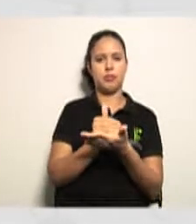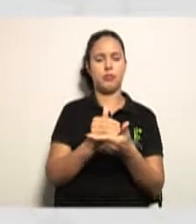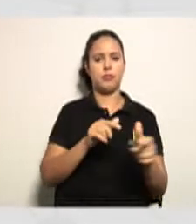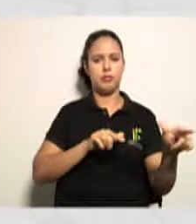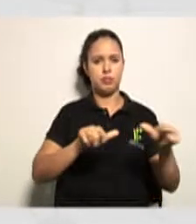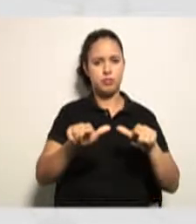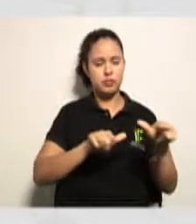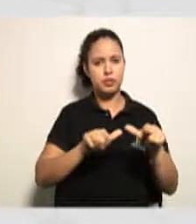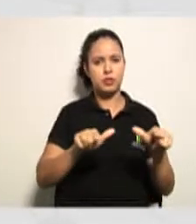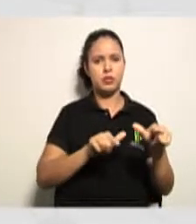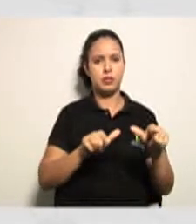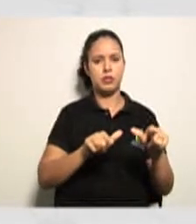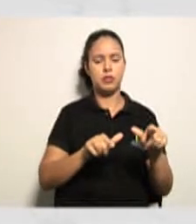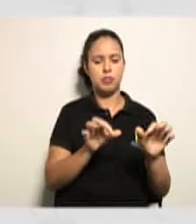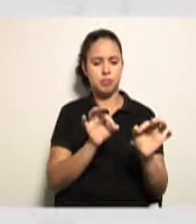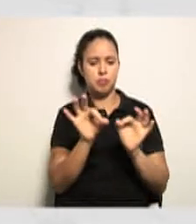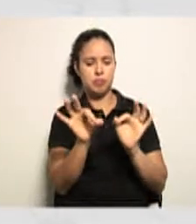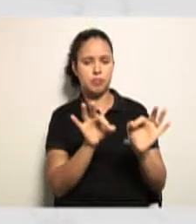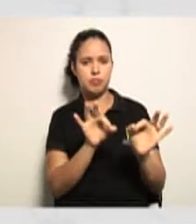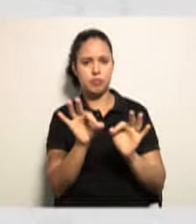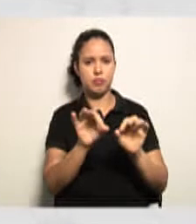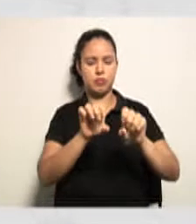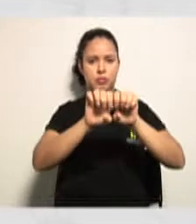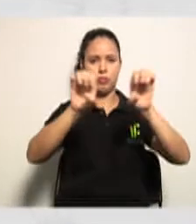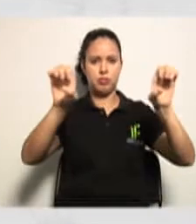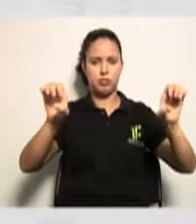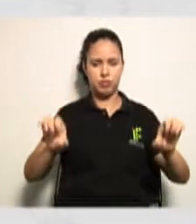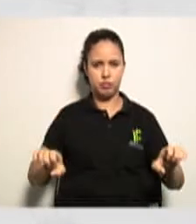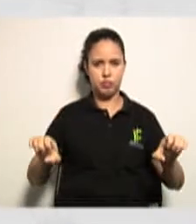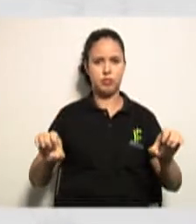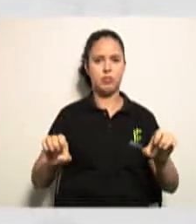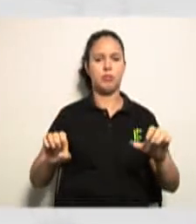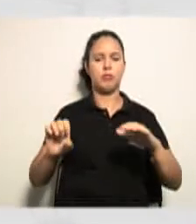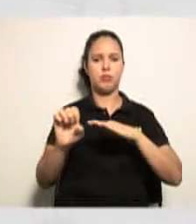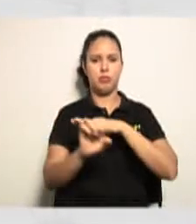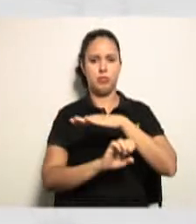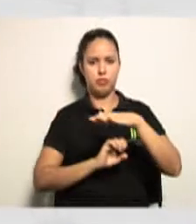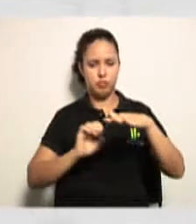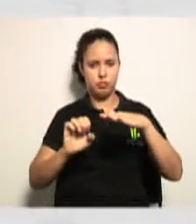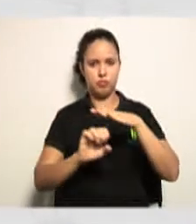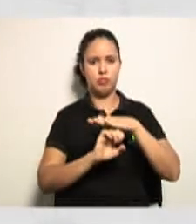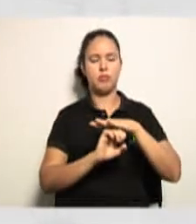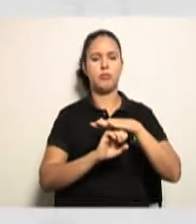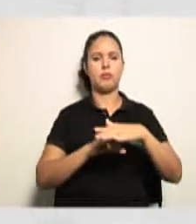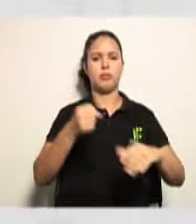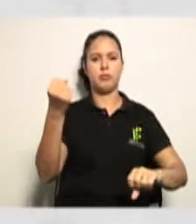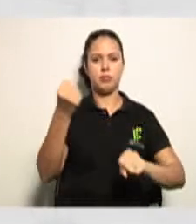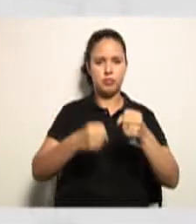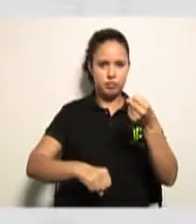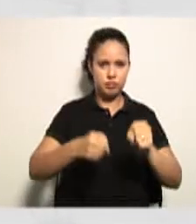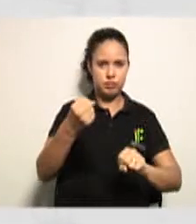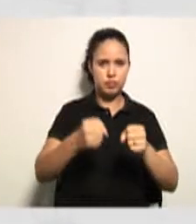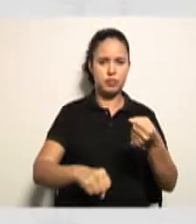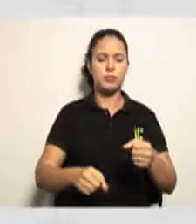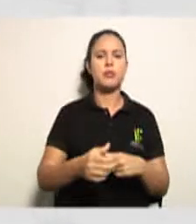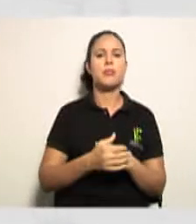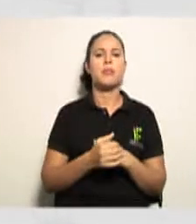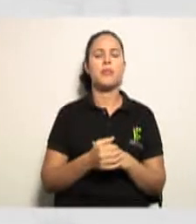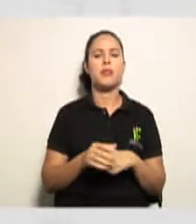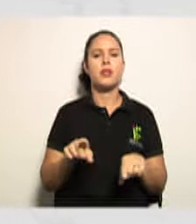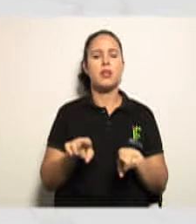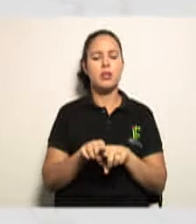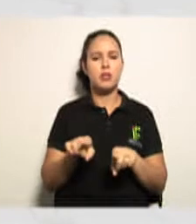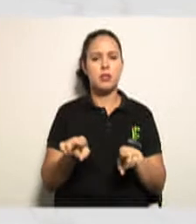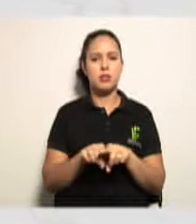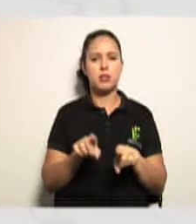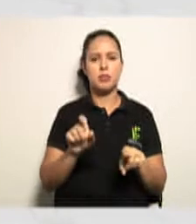de forma hierárquica a estrutura da organização, das indústrias principalmente, e a busca pela eficiência